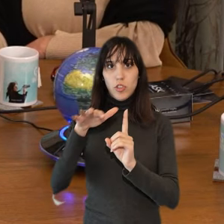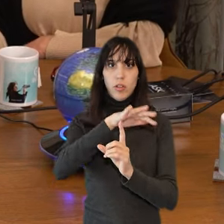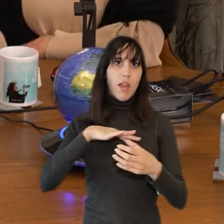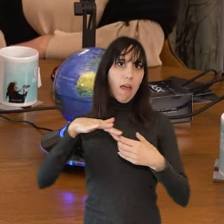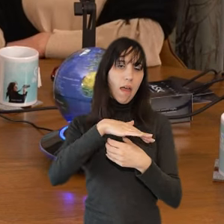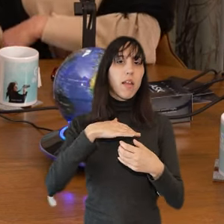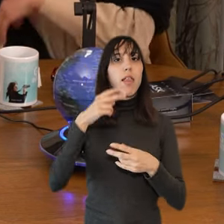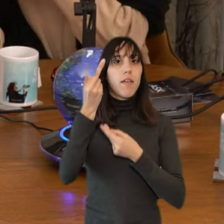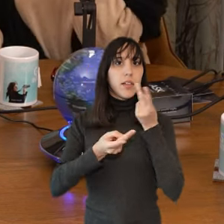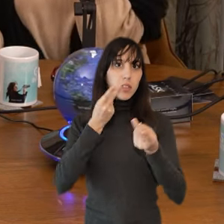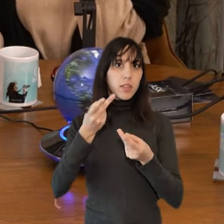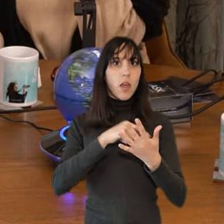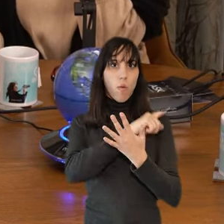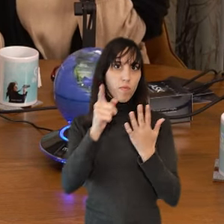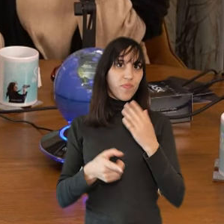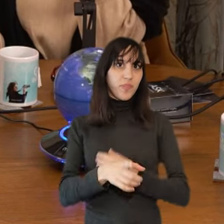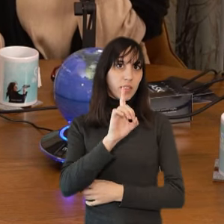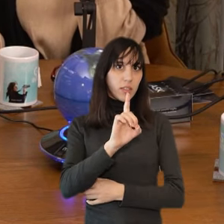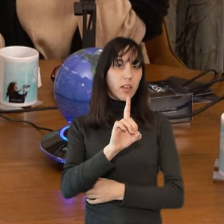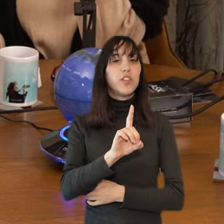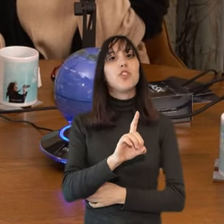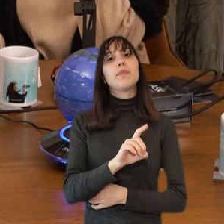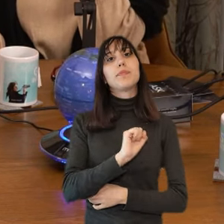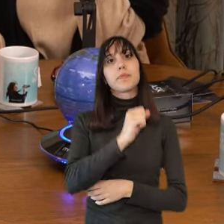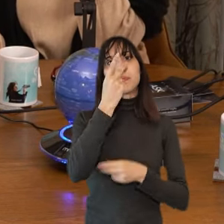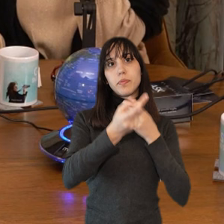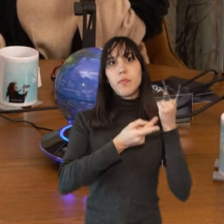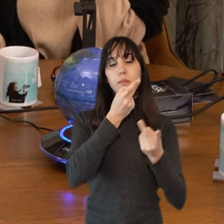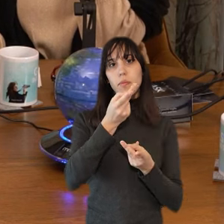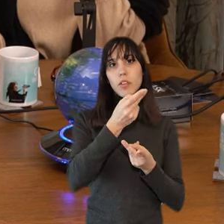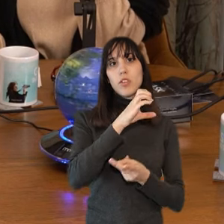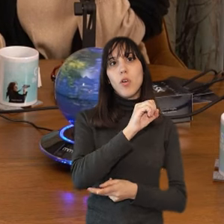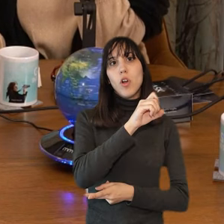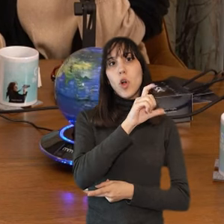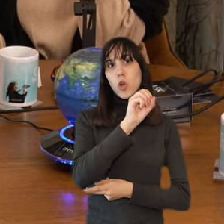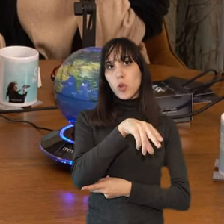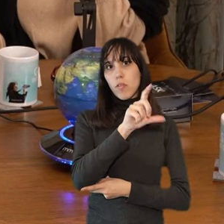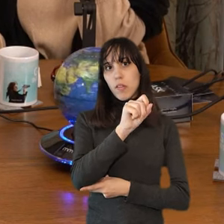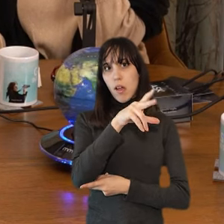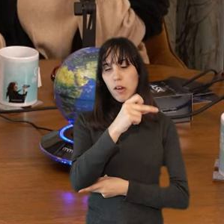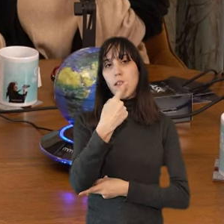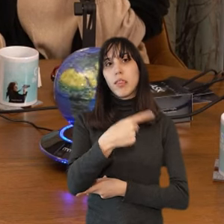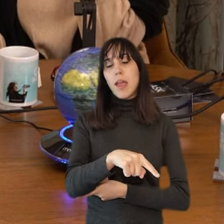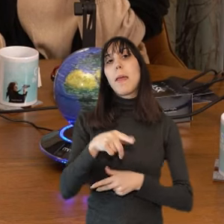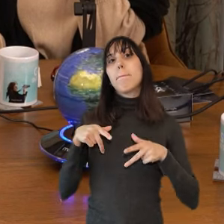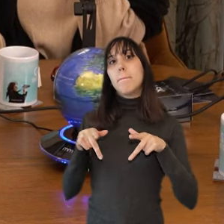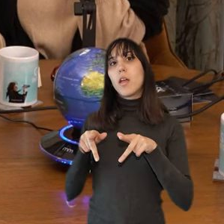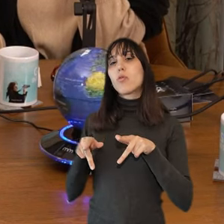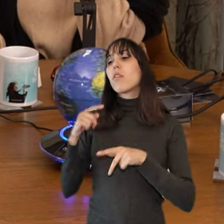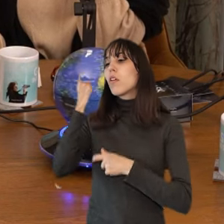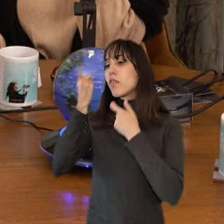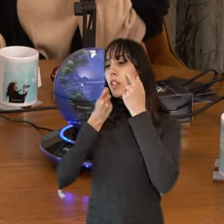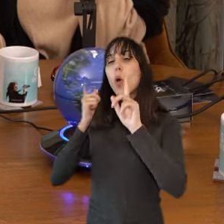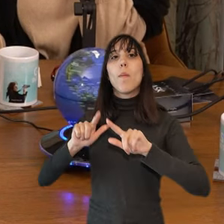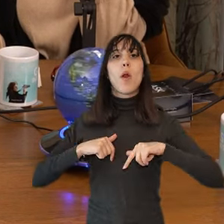de avaliação não é portanto na avaliação da conara nós usamos eh este método de reflexão em que o aluno faz a